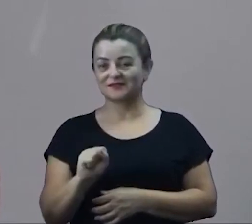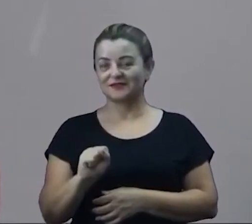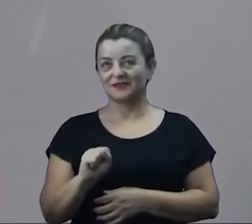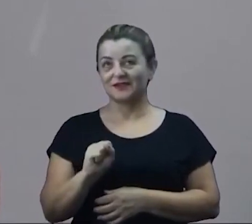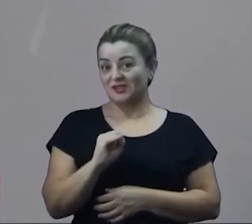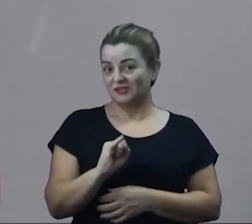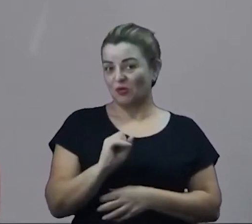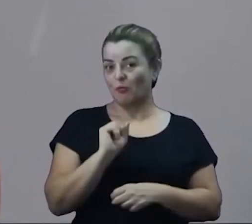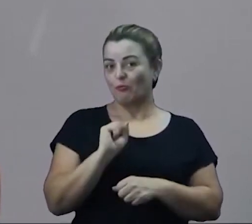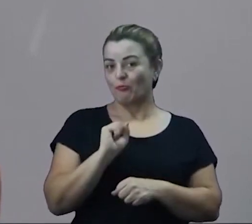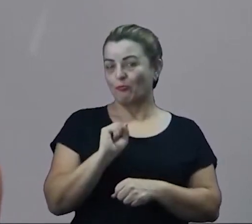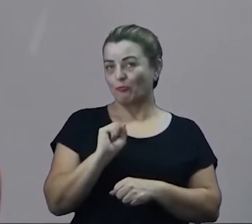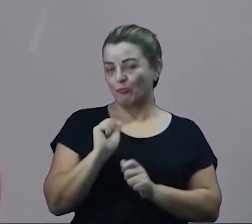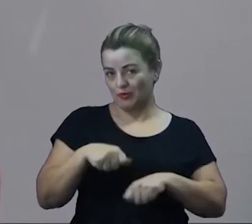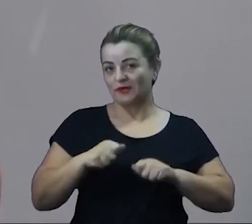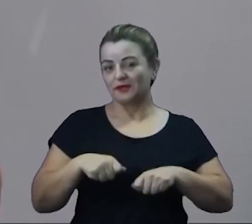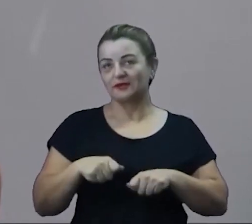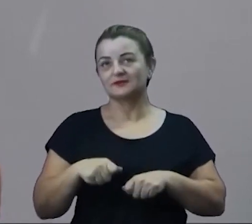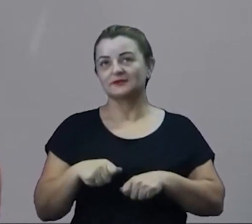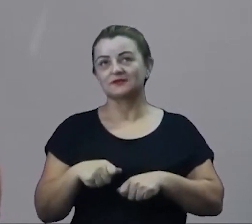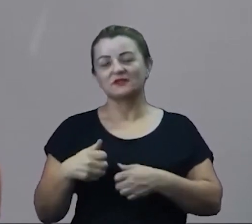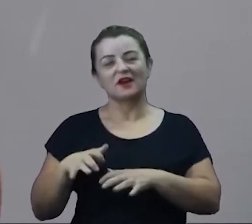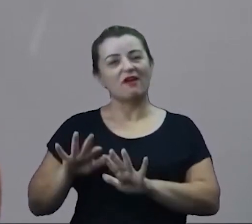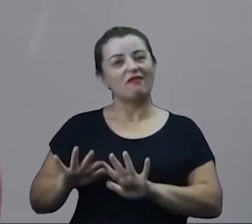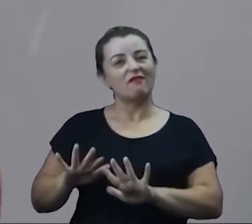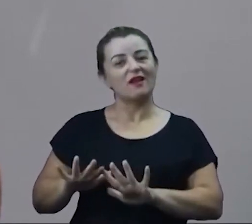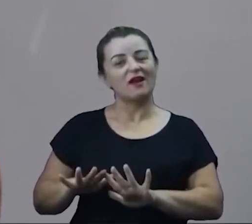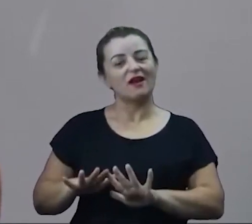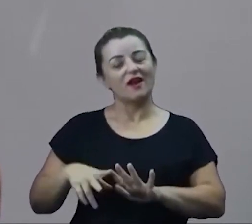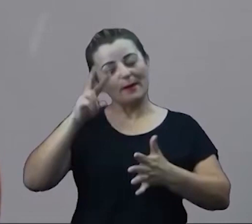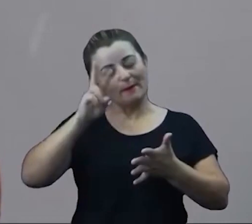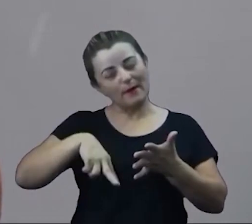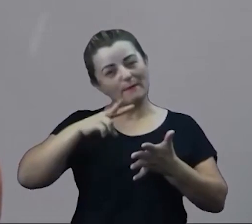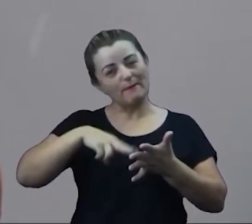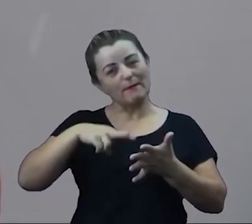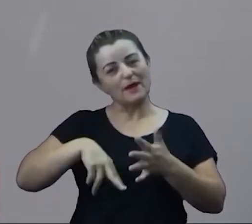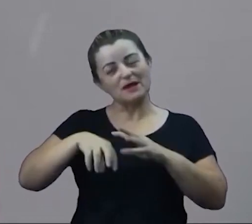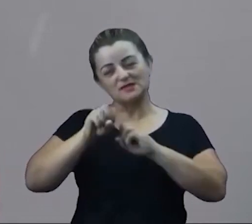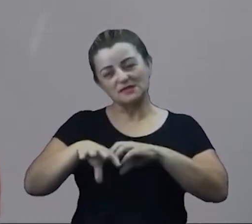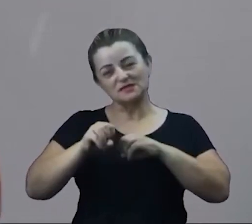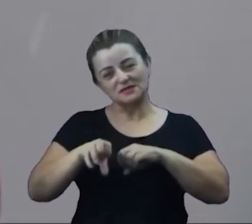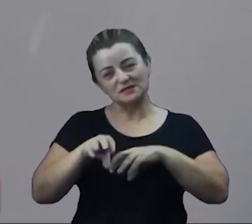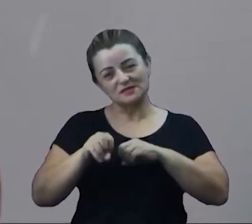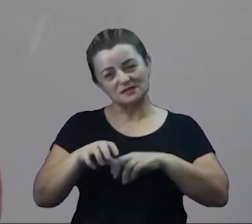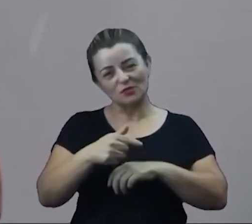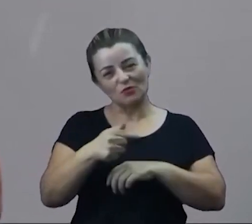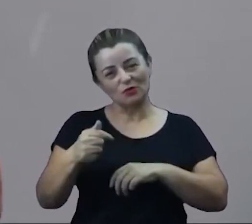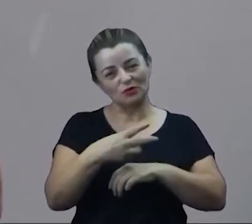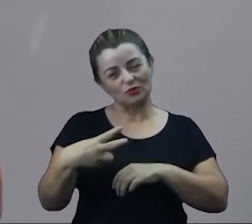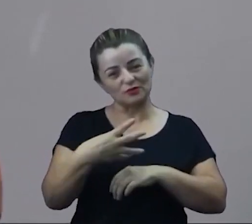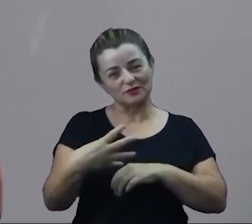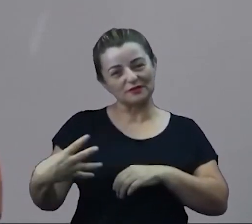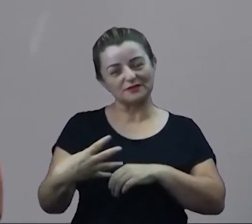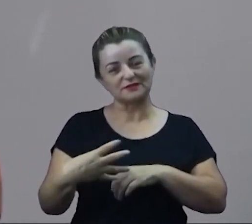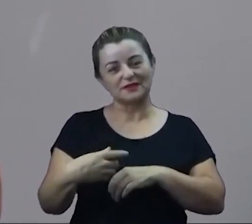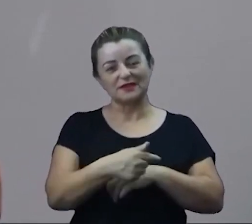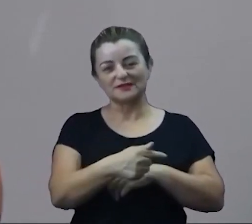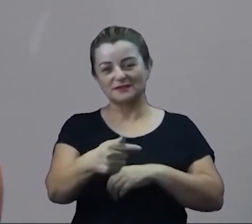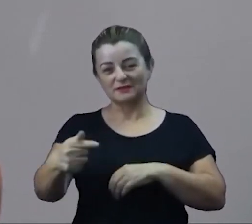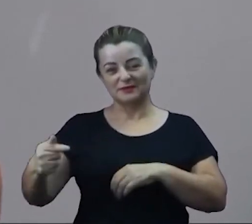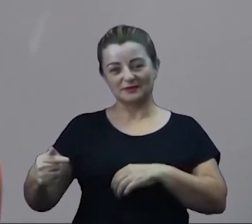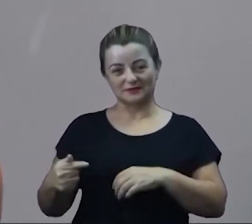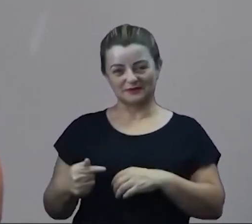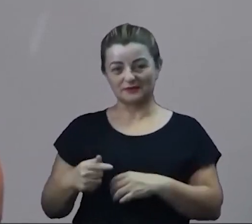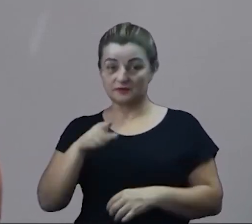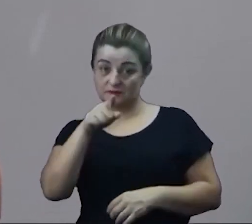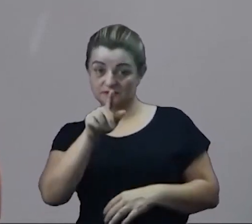dias falando desse autor, porque Machado de Assis deixou um legado incrível para a literatura brasileira. Não é verdade?